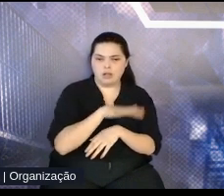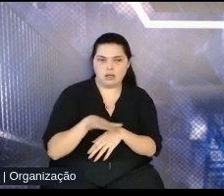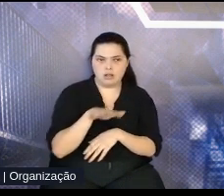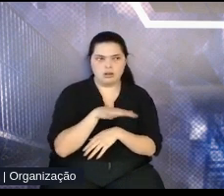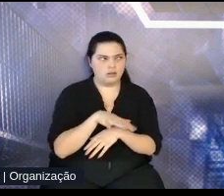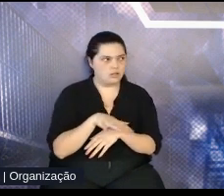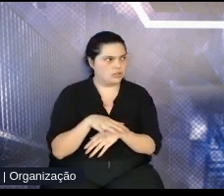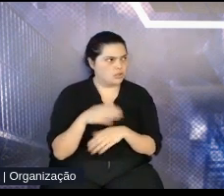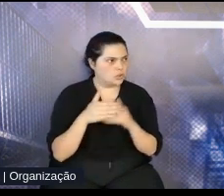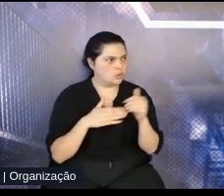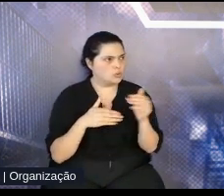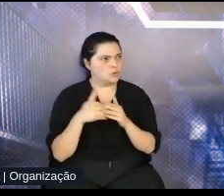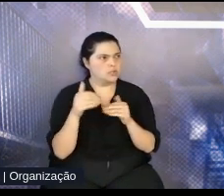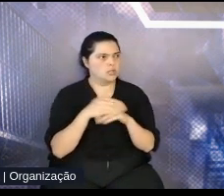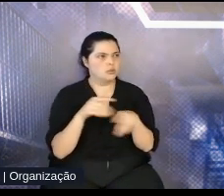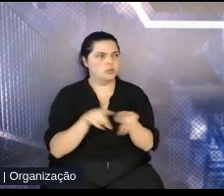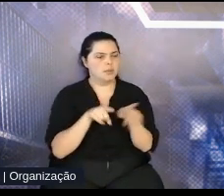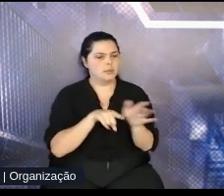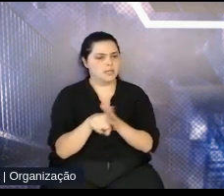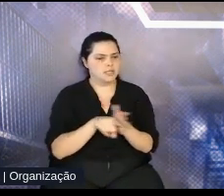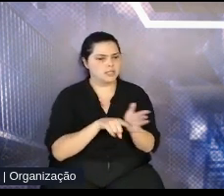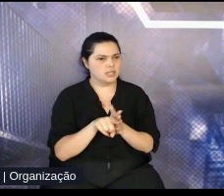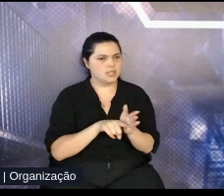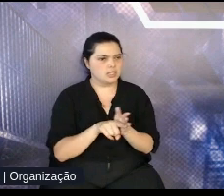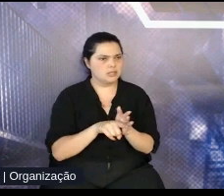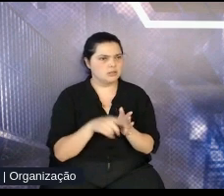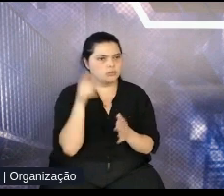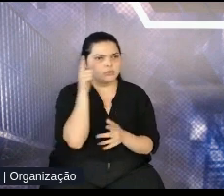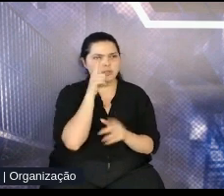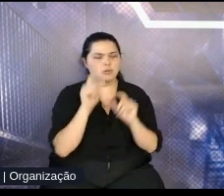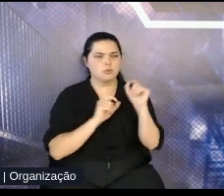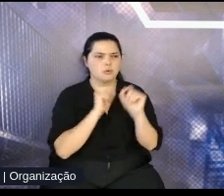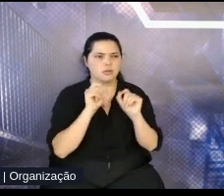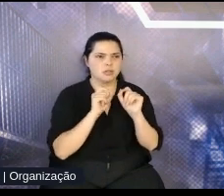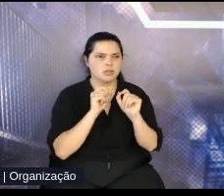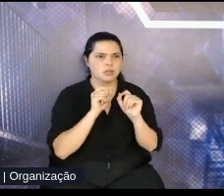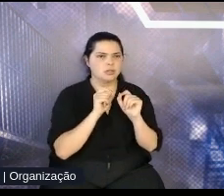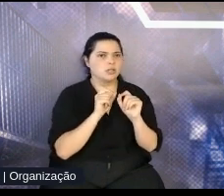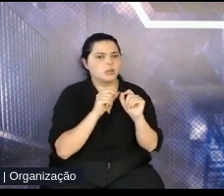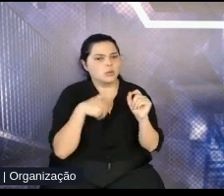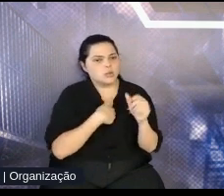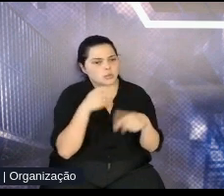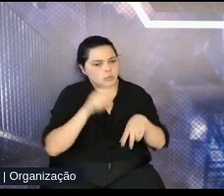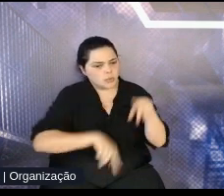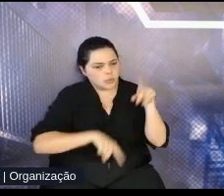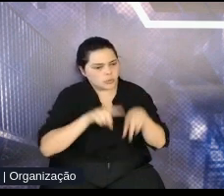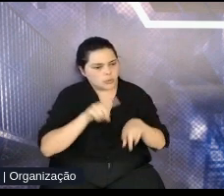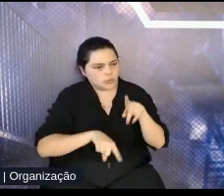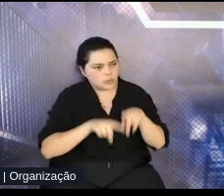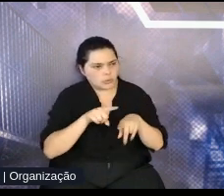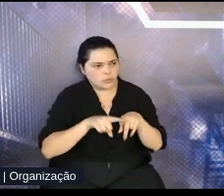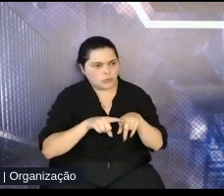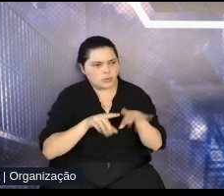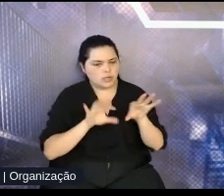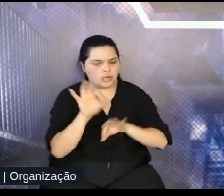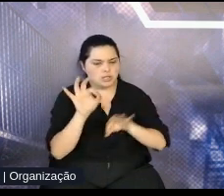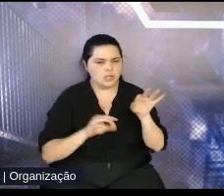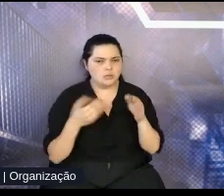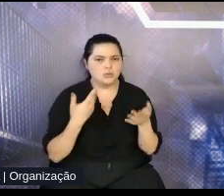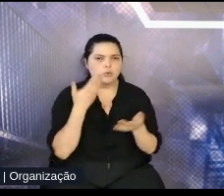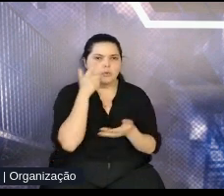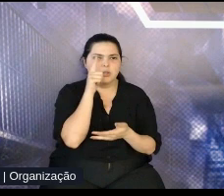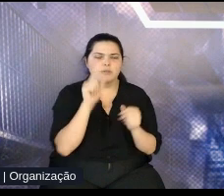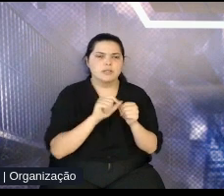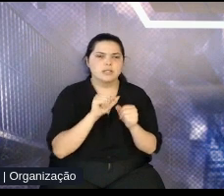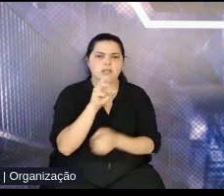de construção, de pesquisa, para a gente conseguir montar esse nosso produto, né, a gente chega na WCAG. Então,